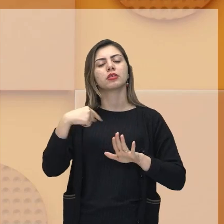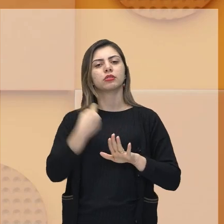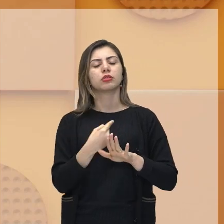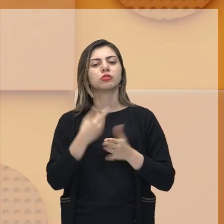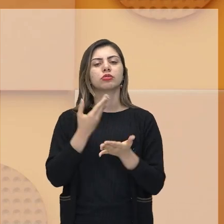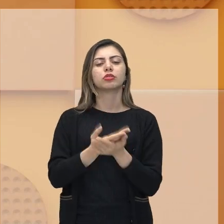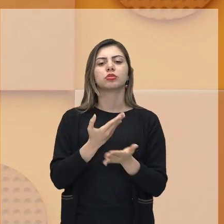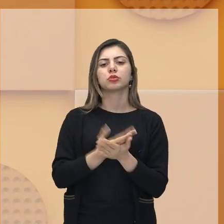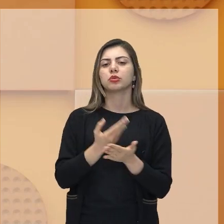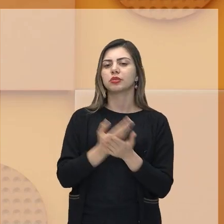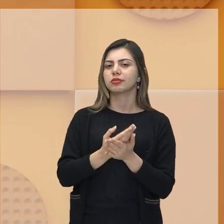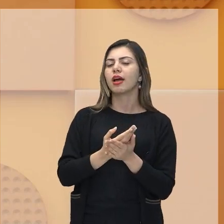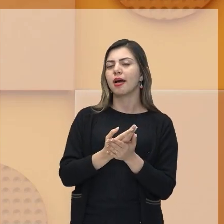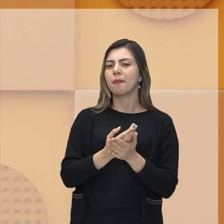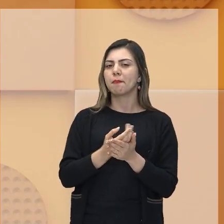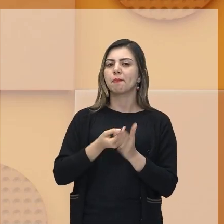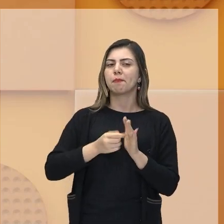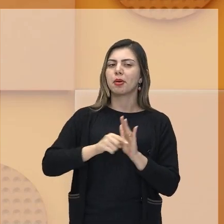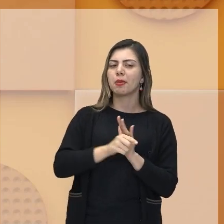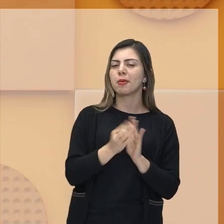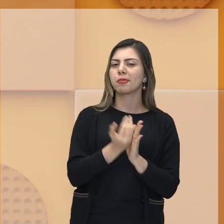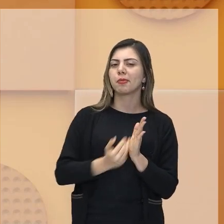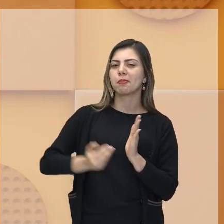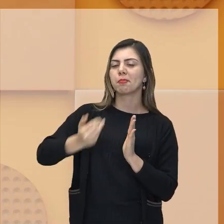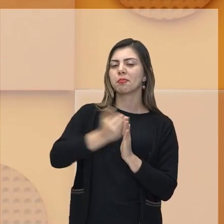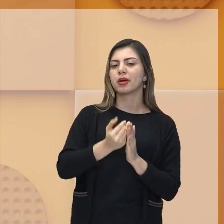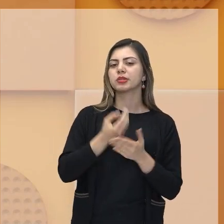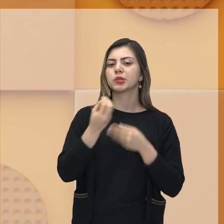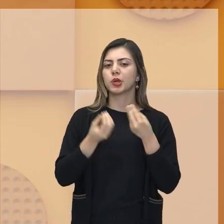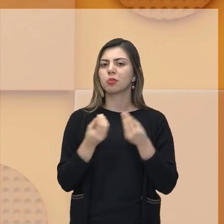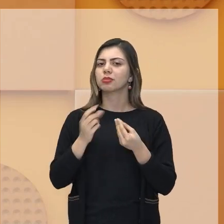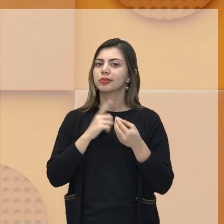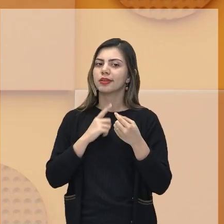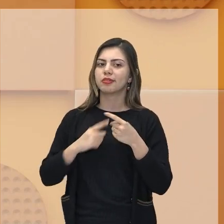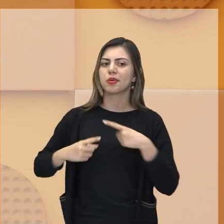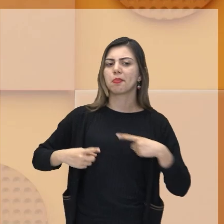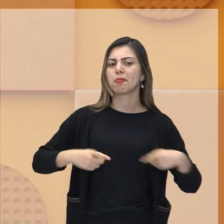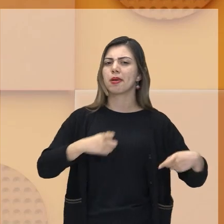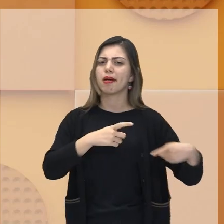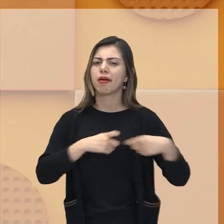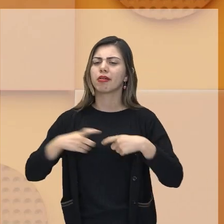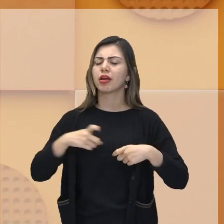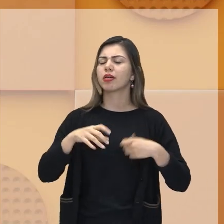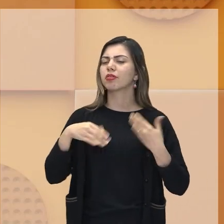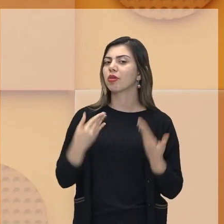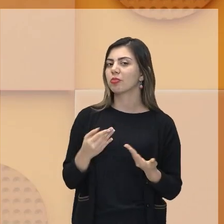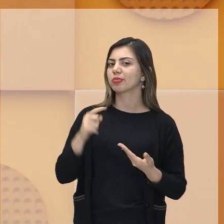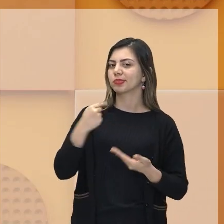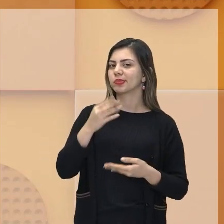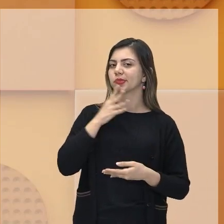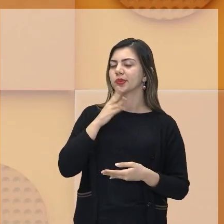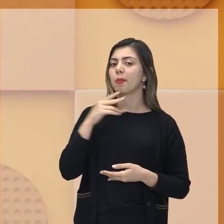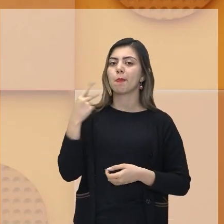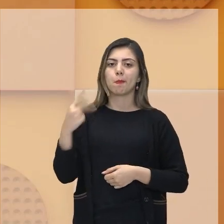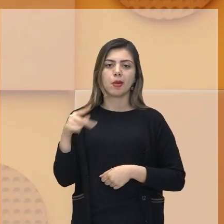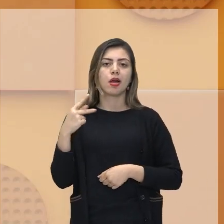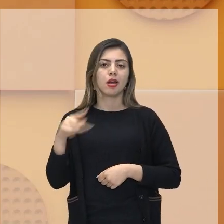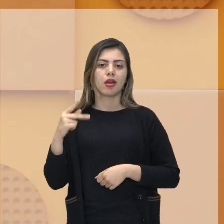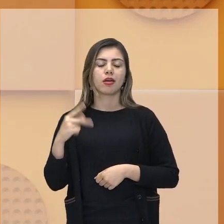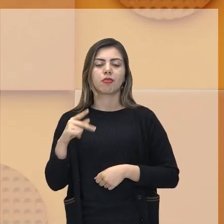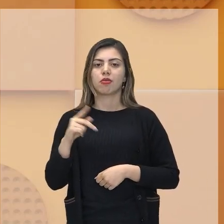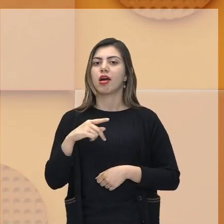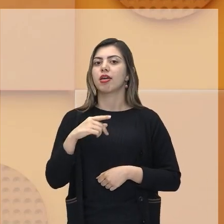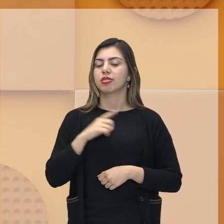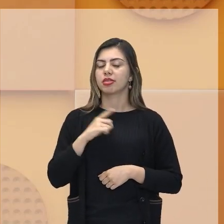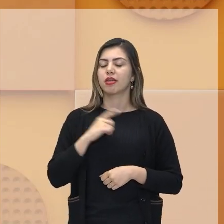forma mais profunda sobre uma guerra, gente, conhecida no Paraguai como a Grande